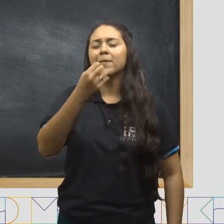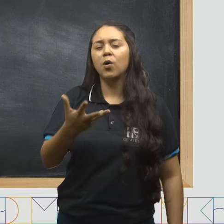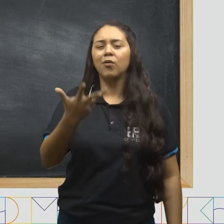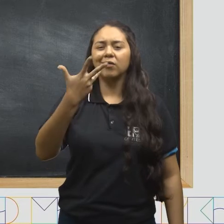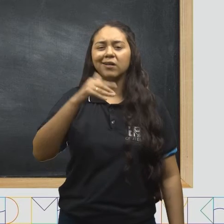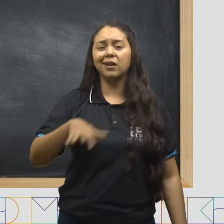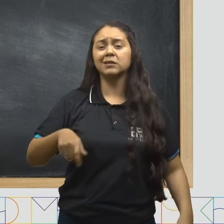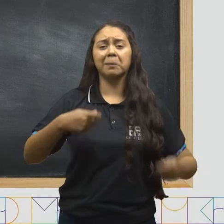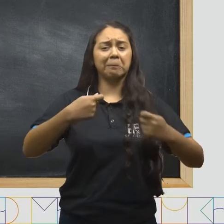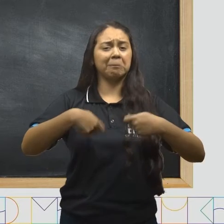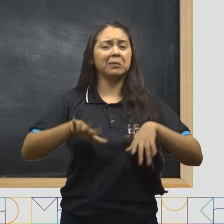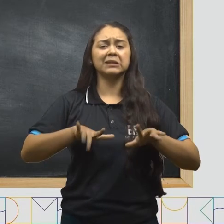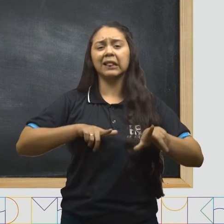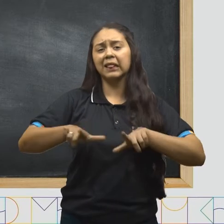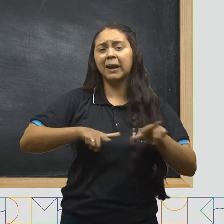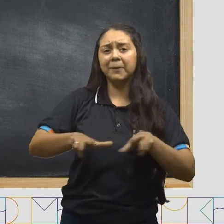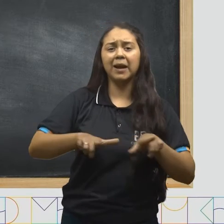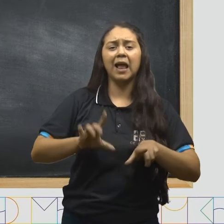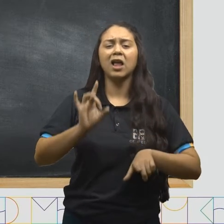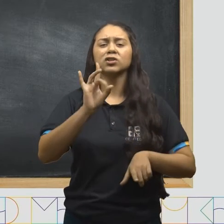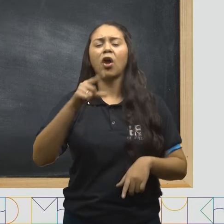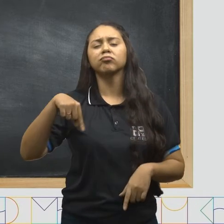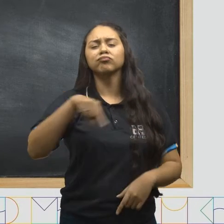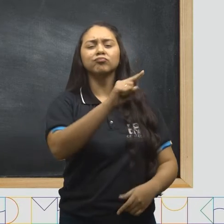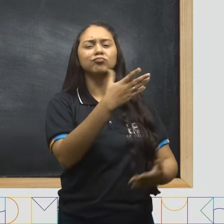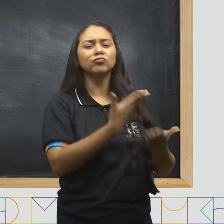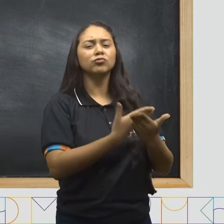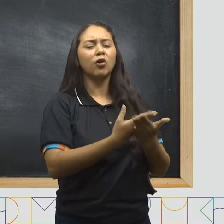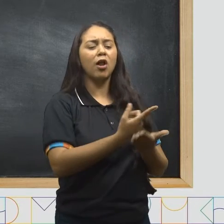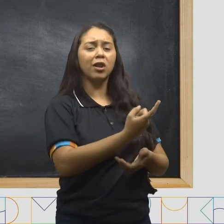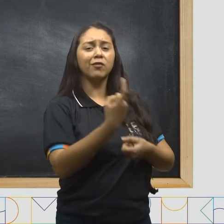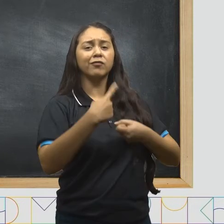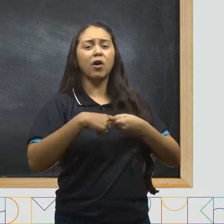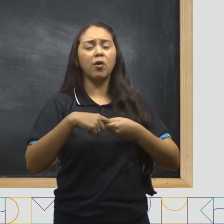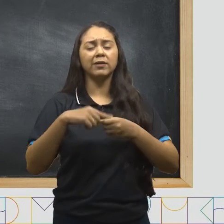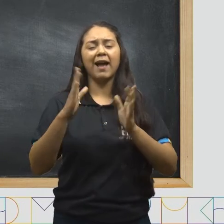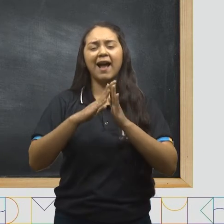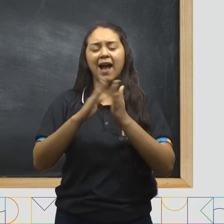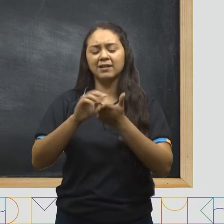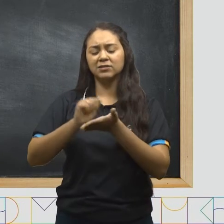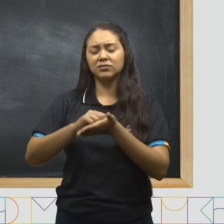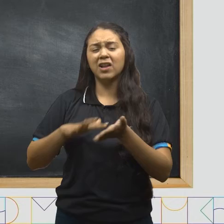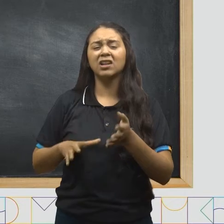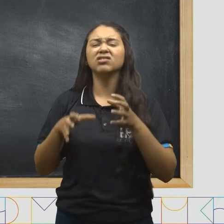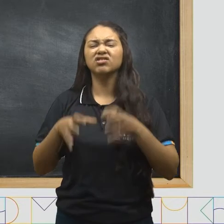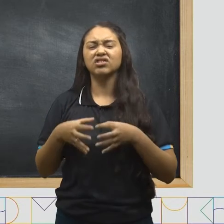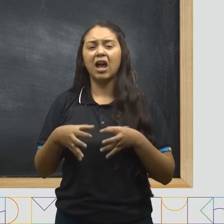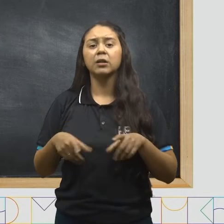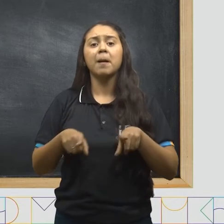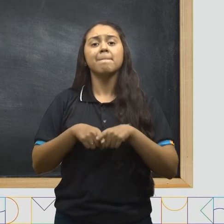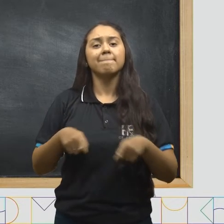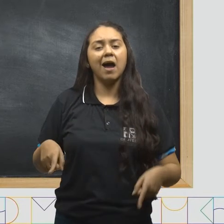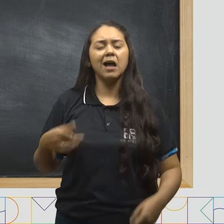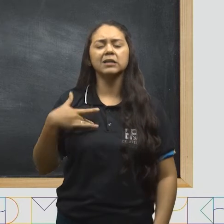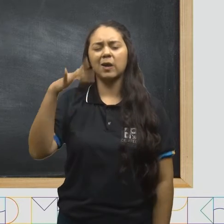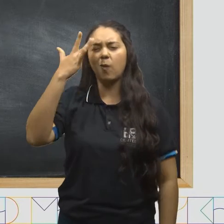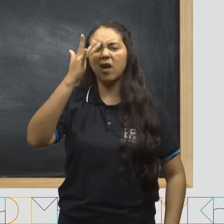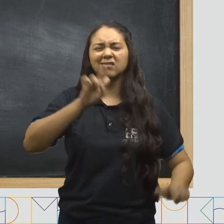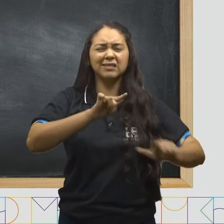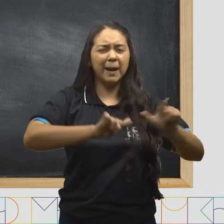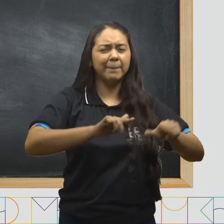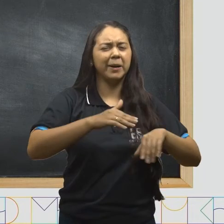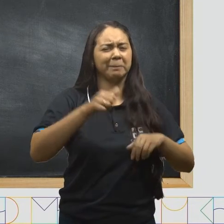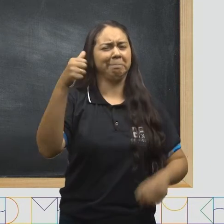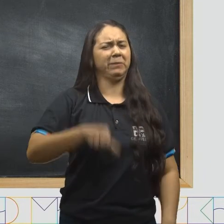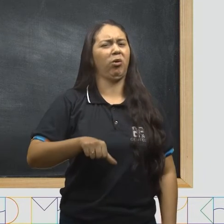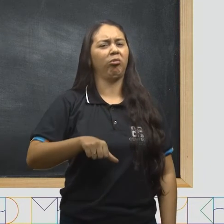não precisar trabalhar. Ir para a escola e fazer dever de casa é muito chato, mas acho que trabalhar